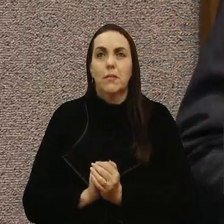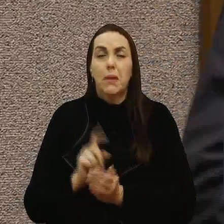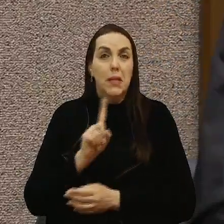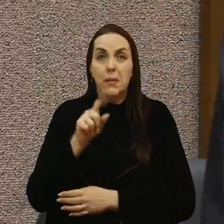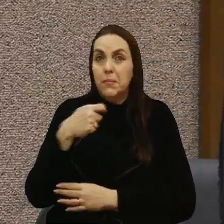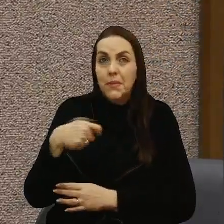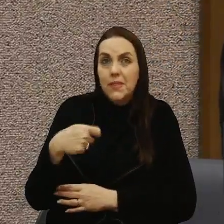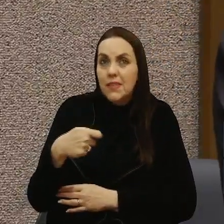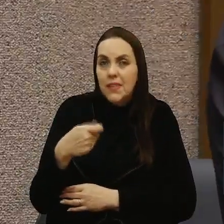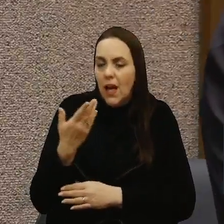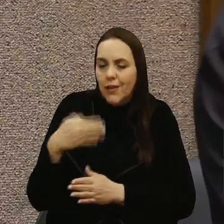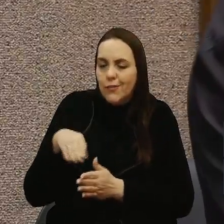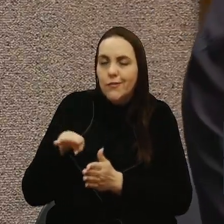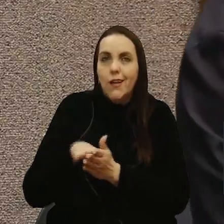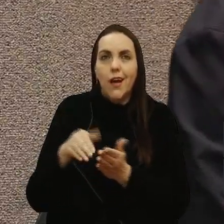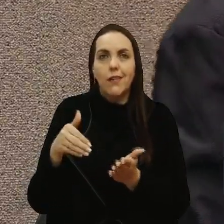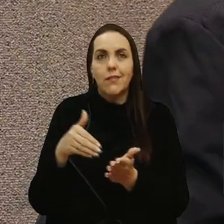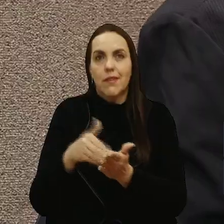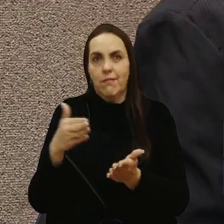precisar chegar